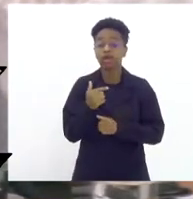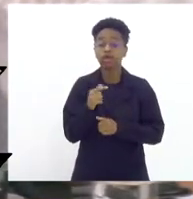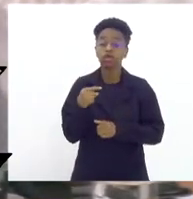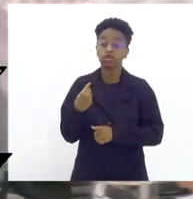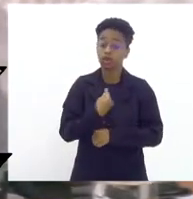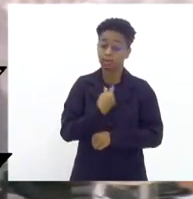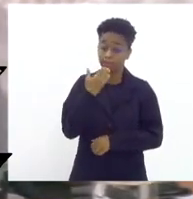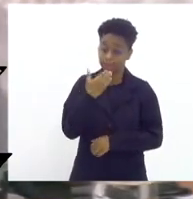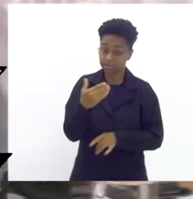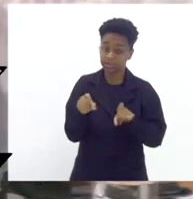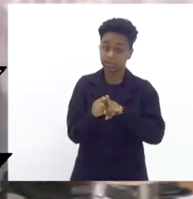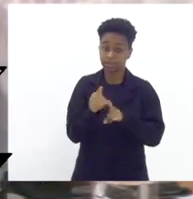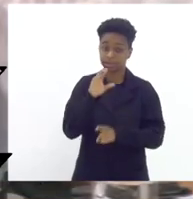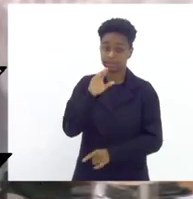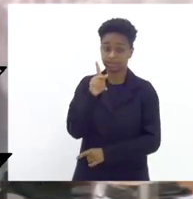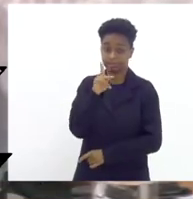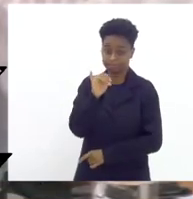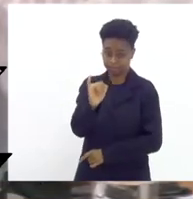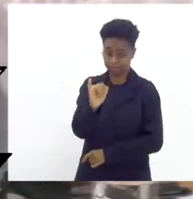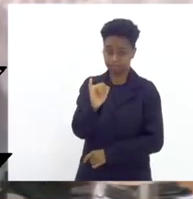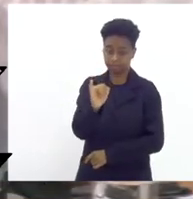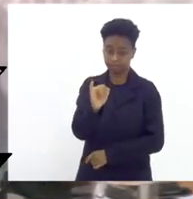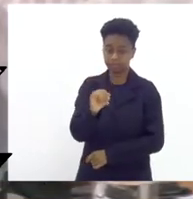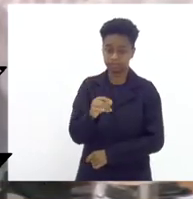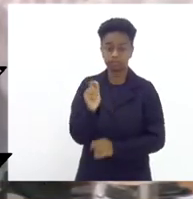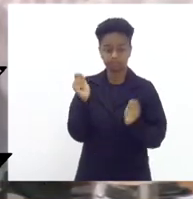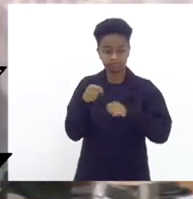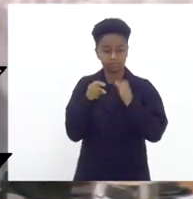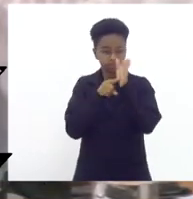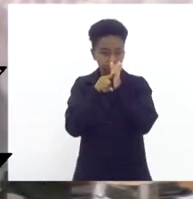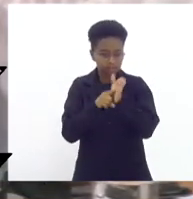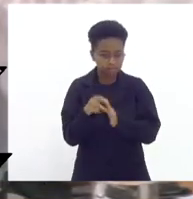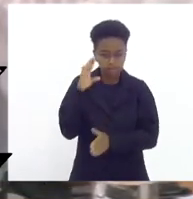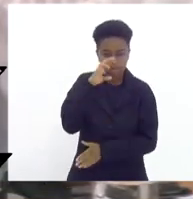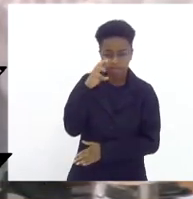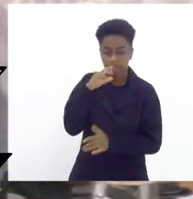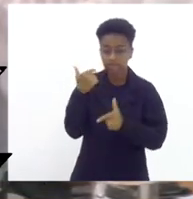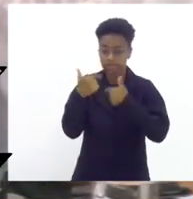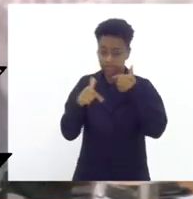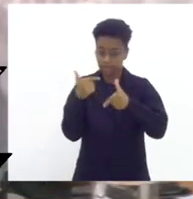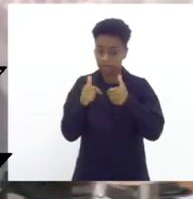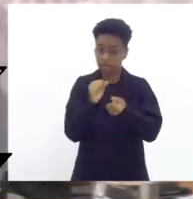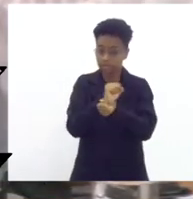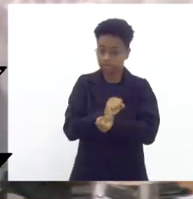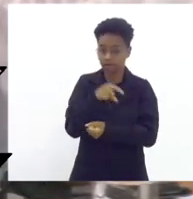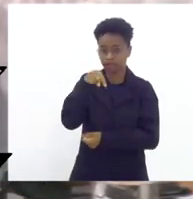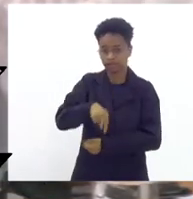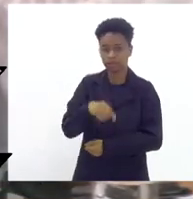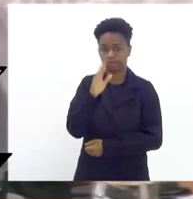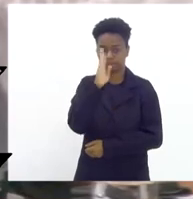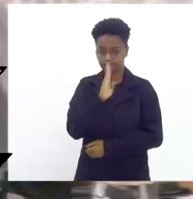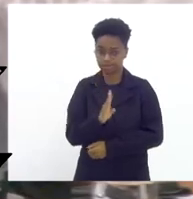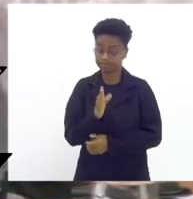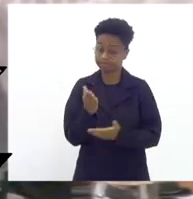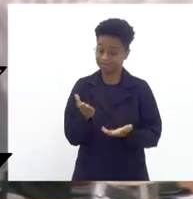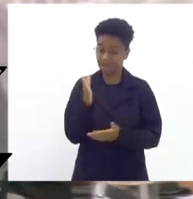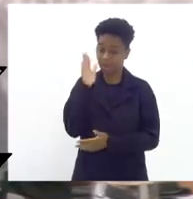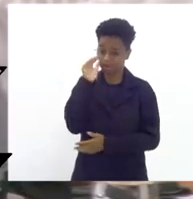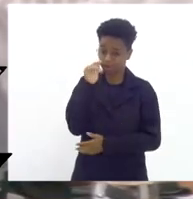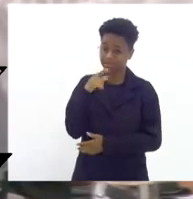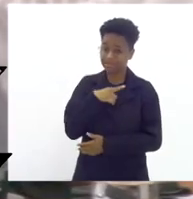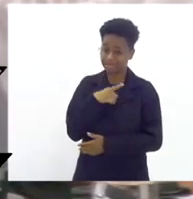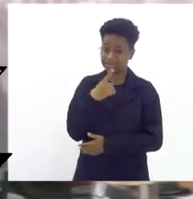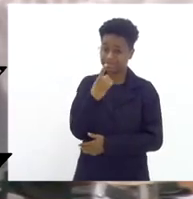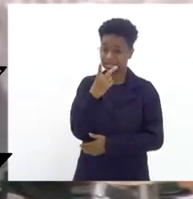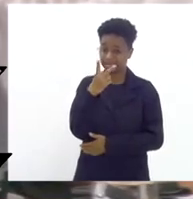uma um pedido de CPI para investigar o trabalho escravo no Brasil o curiosamente já tem mais